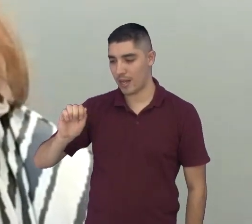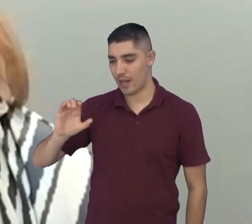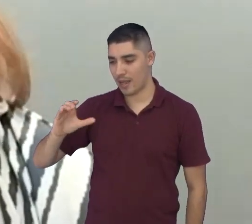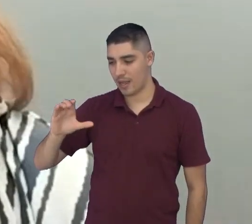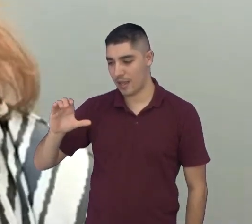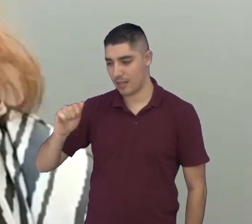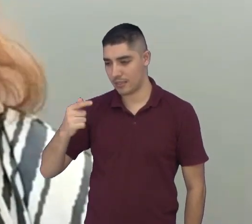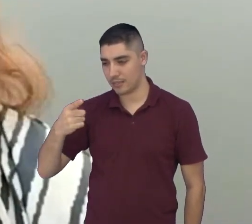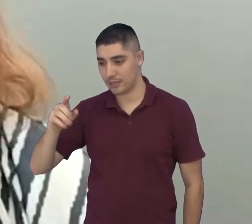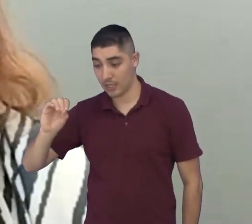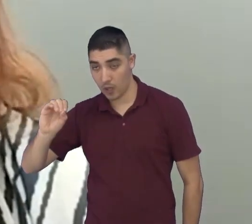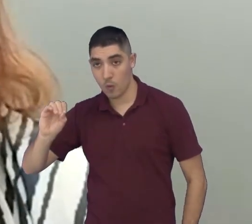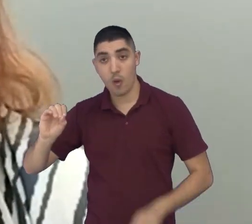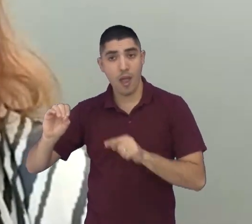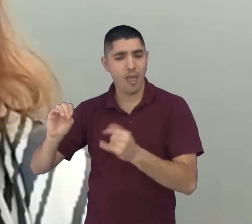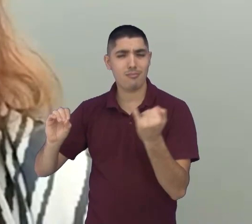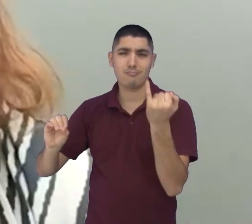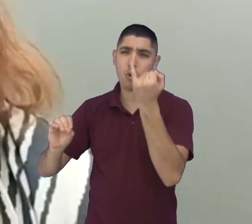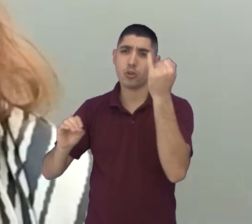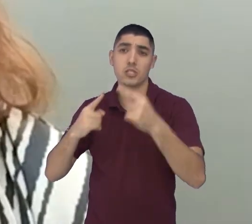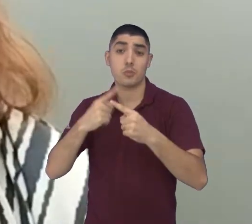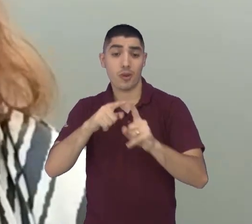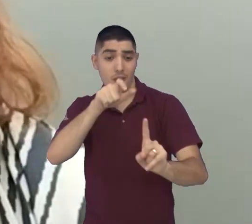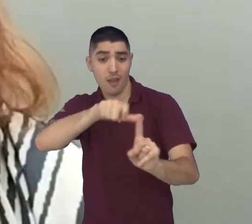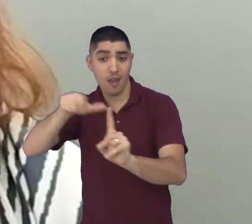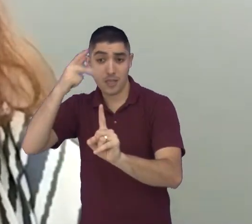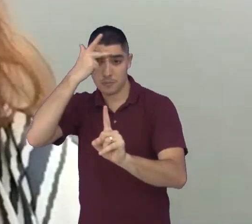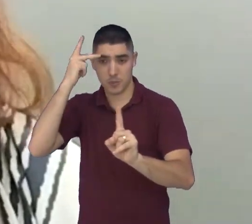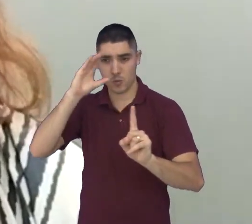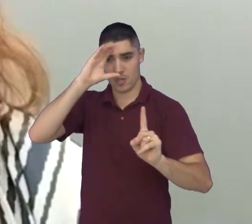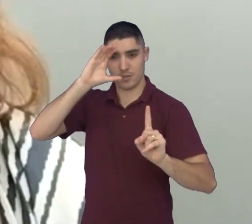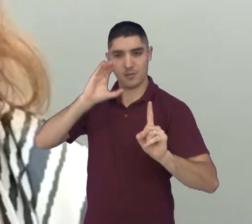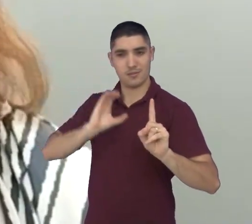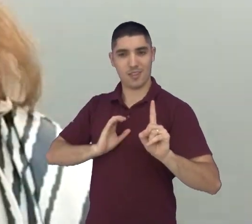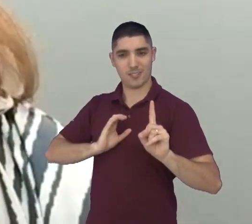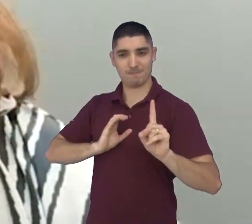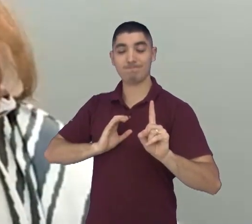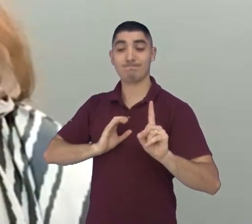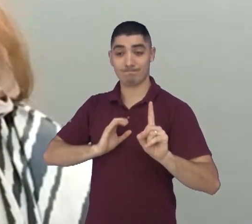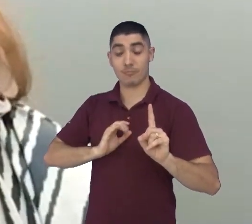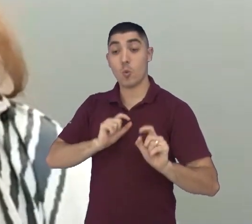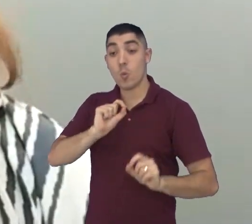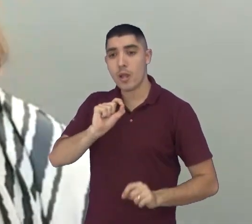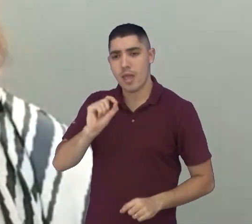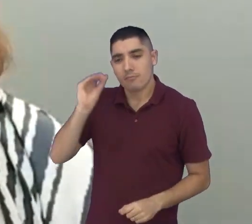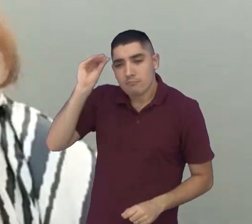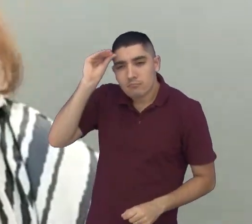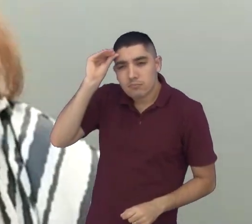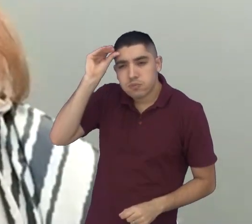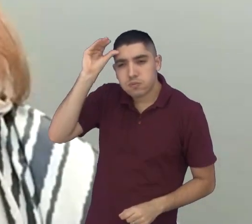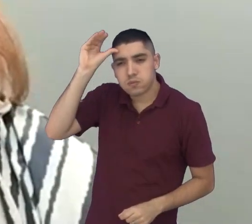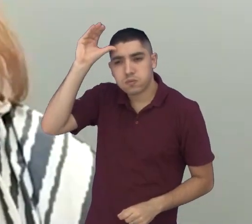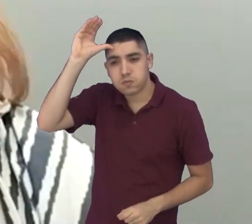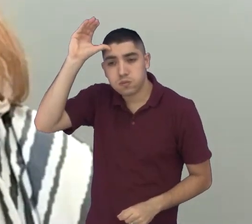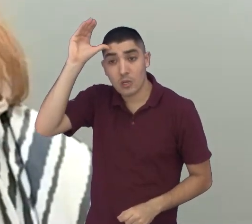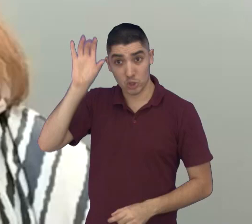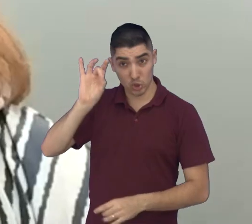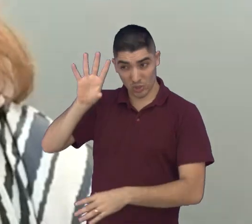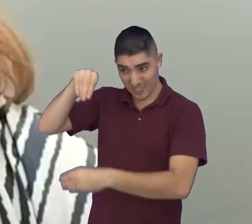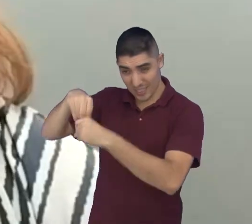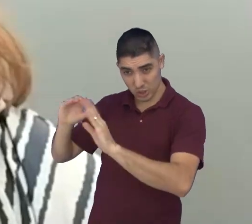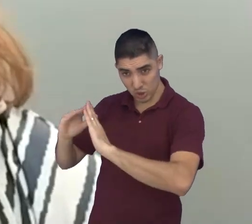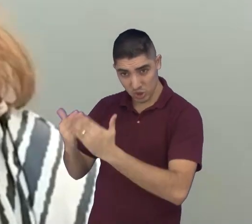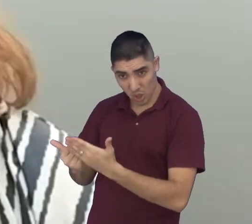fundamental para a formação da cidadania. O conhecimento é promovido não só em sala de